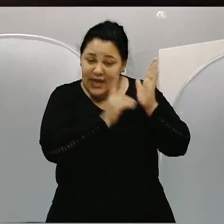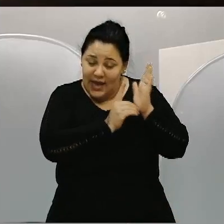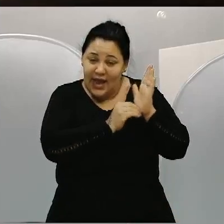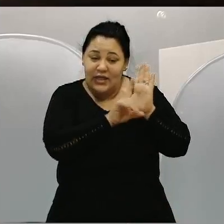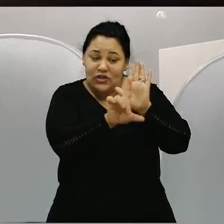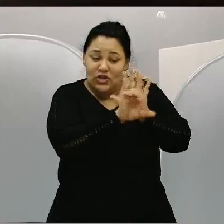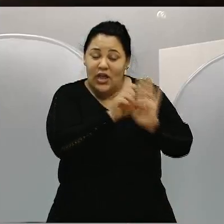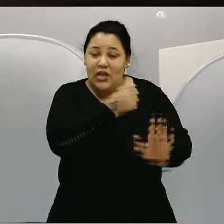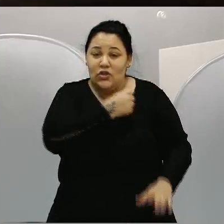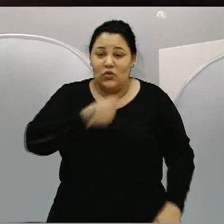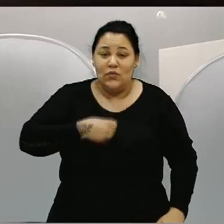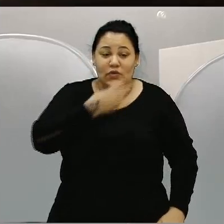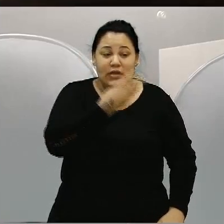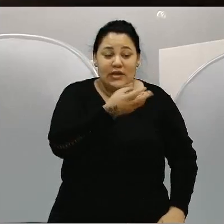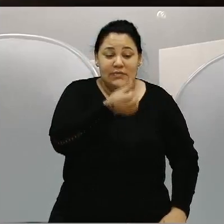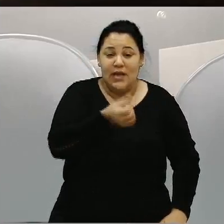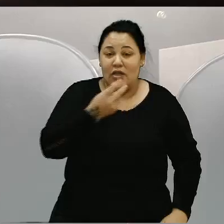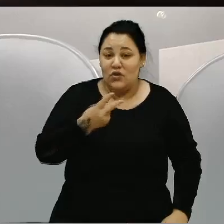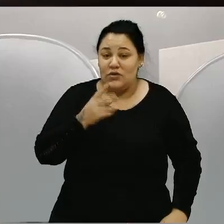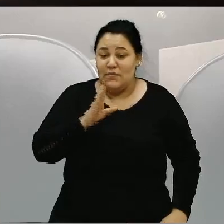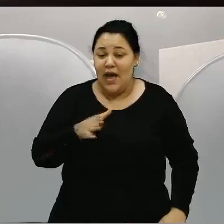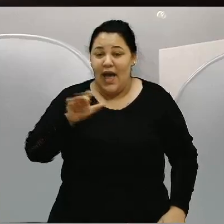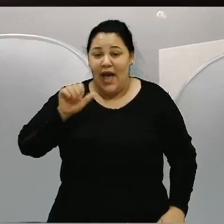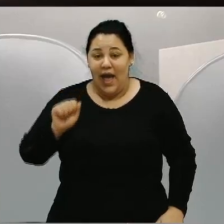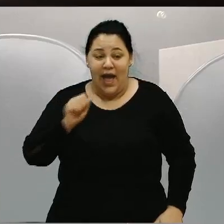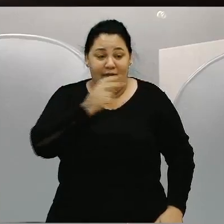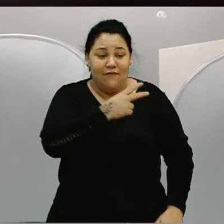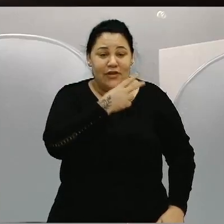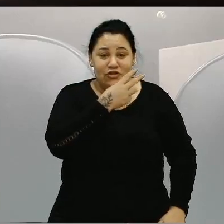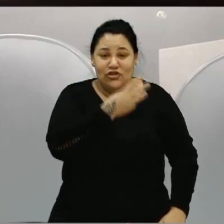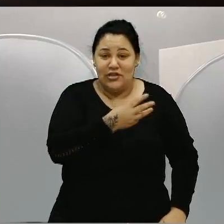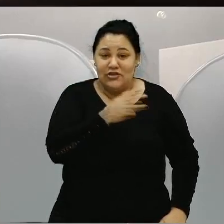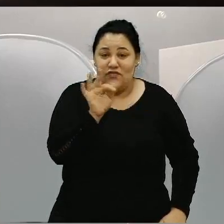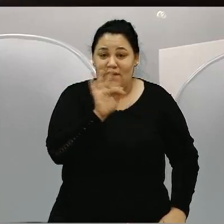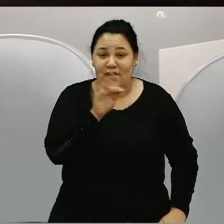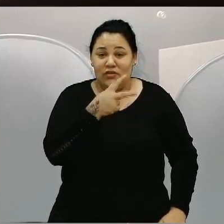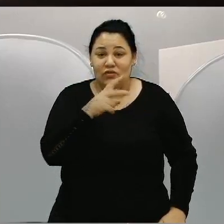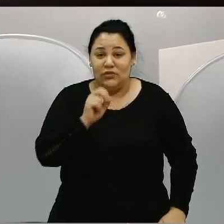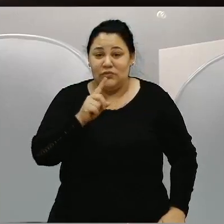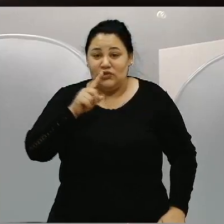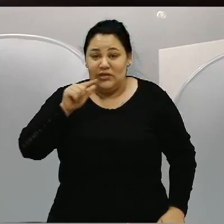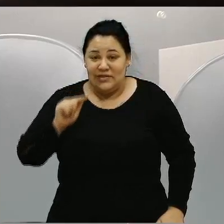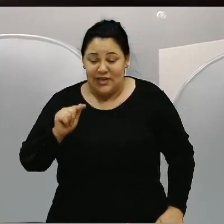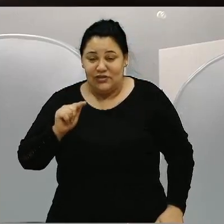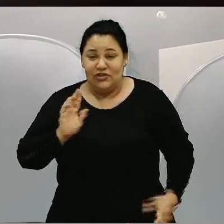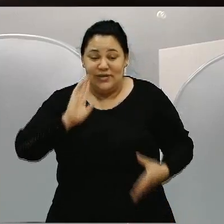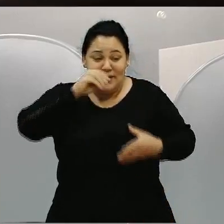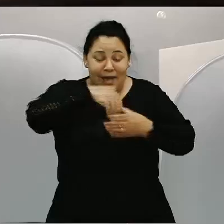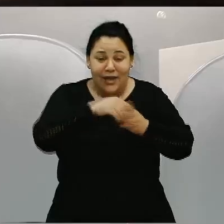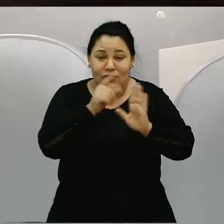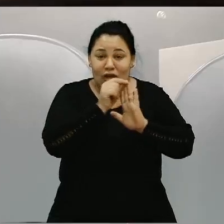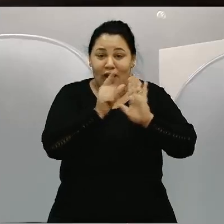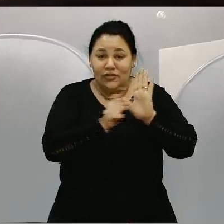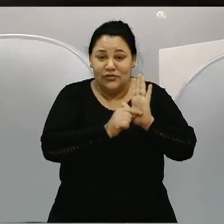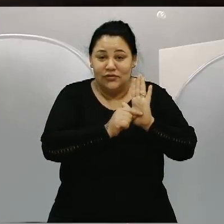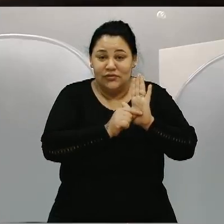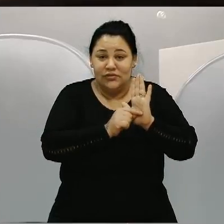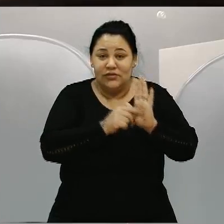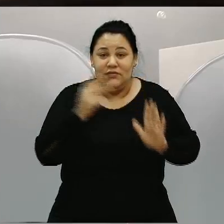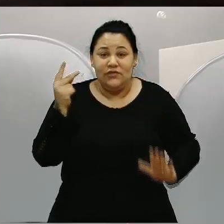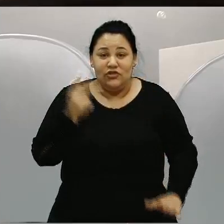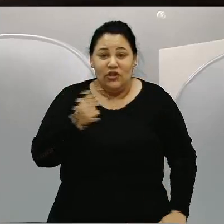número 362-A, de 23 de fevereiro de 2017, em seu artigo